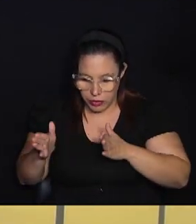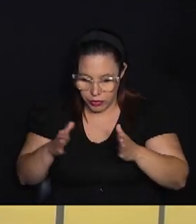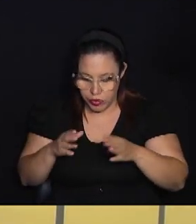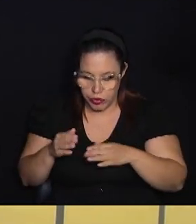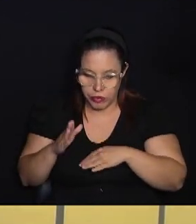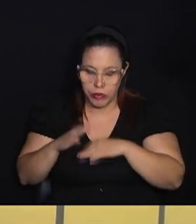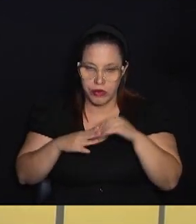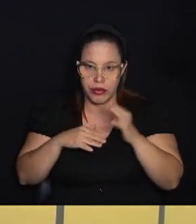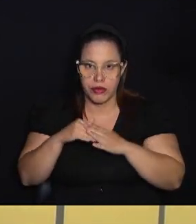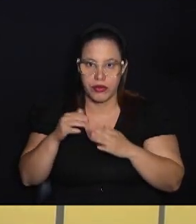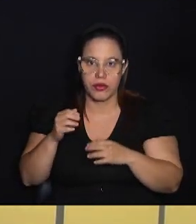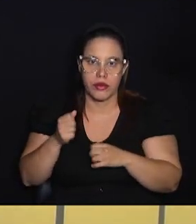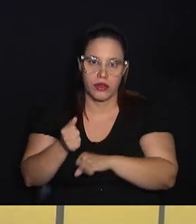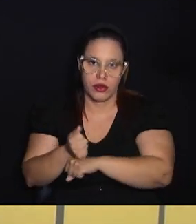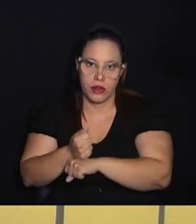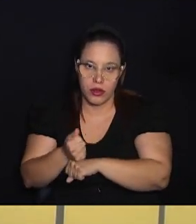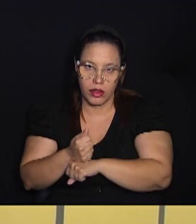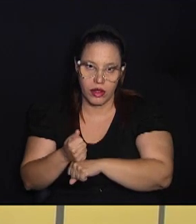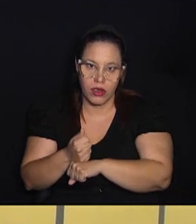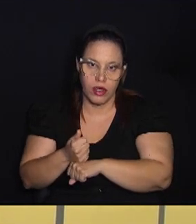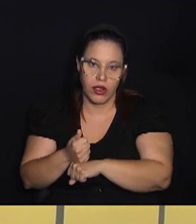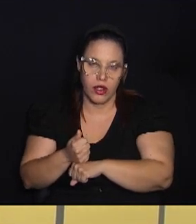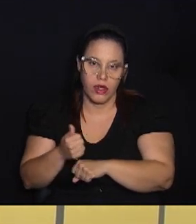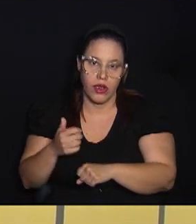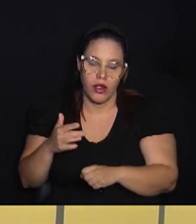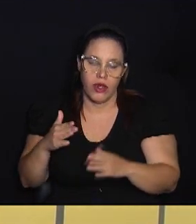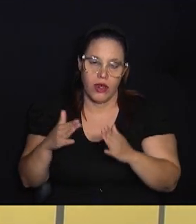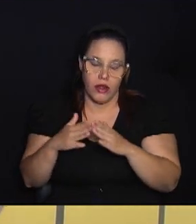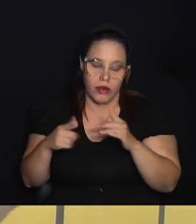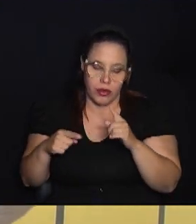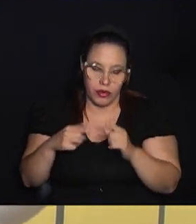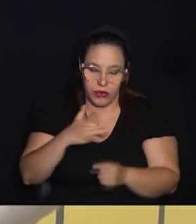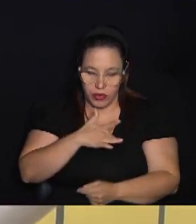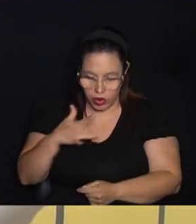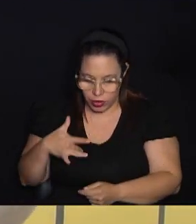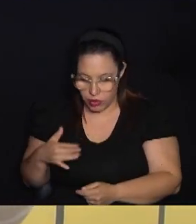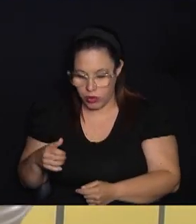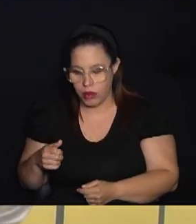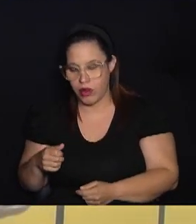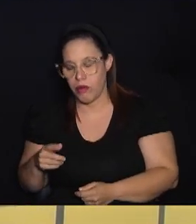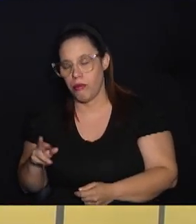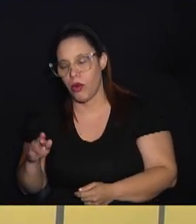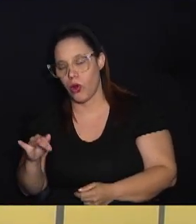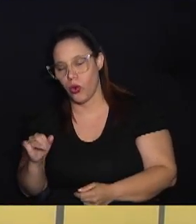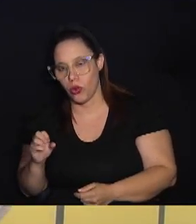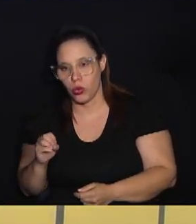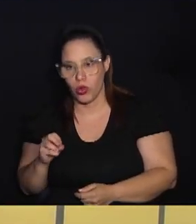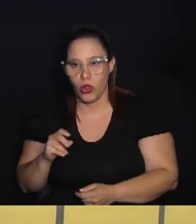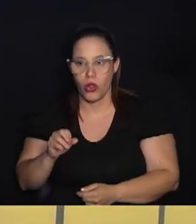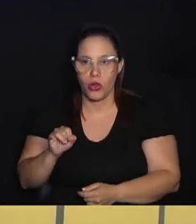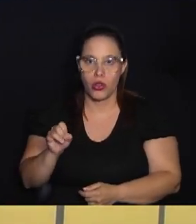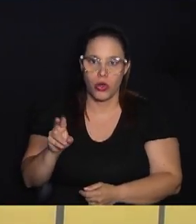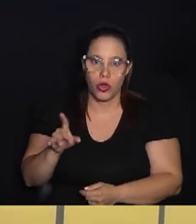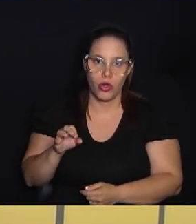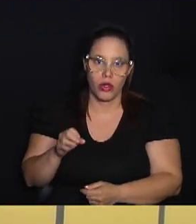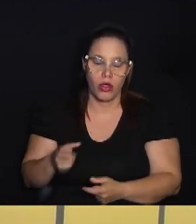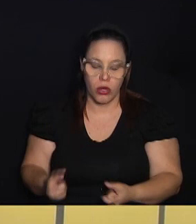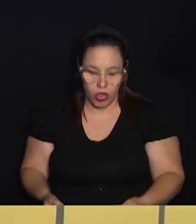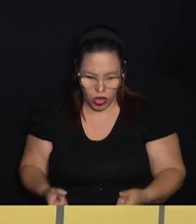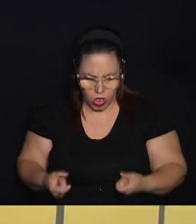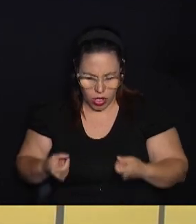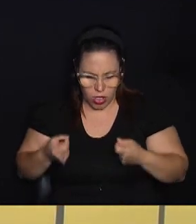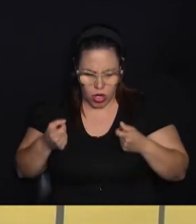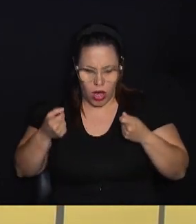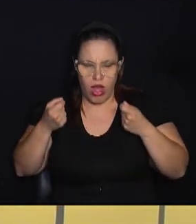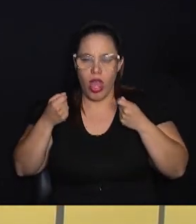ir num posto de saúde mas eu tenho que ter acesso a um pronto socorro eu tenho que ter acesso a sei lá um tratamento de câncer avançado